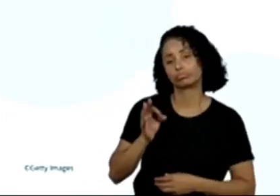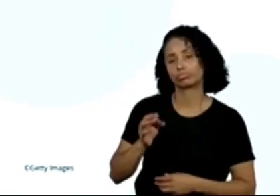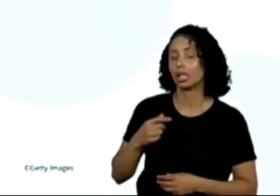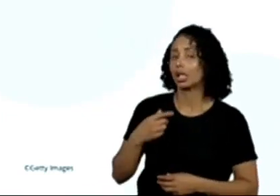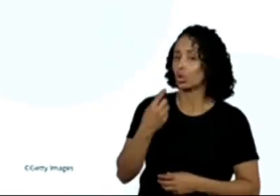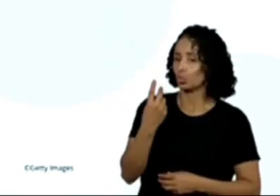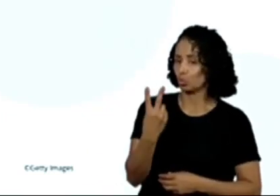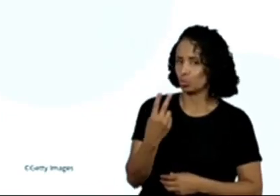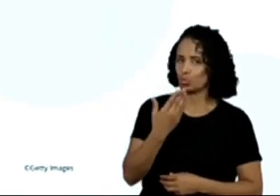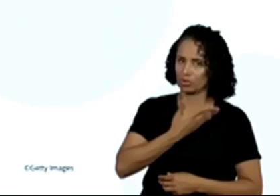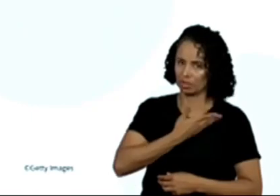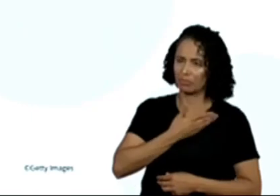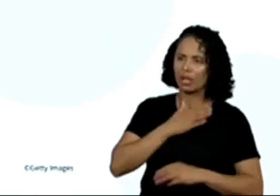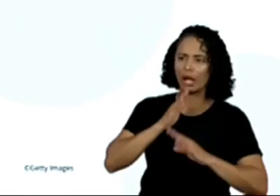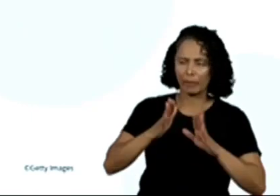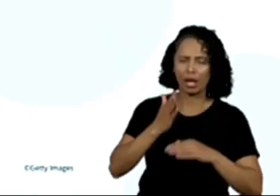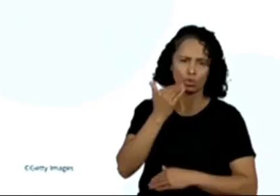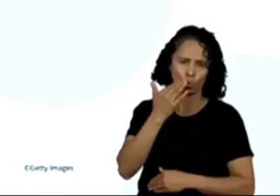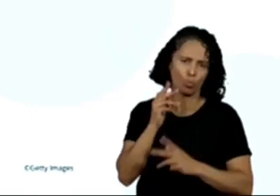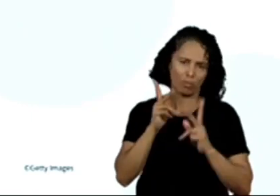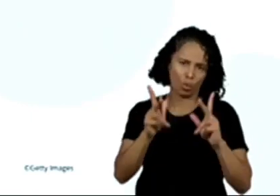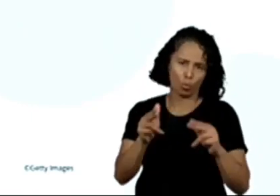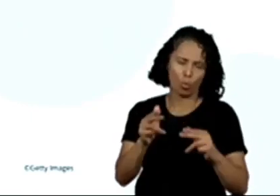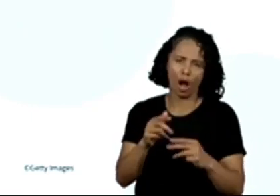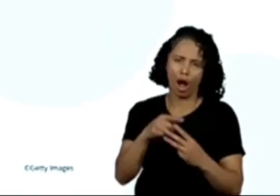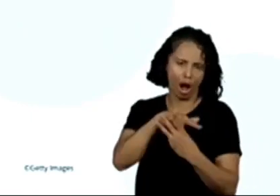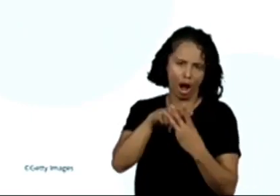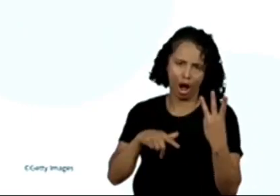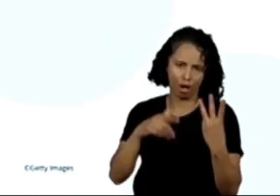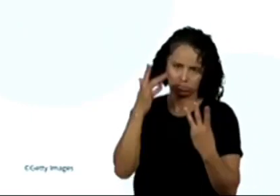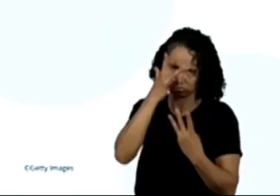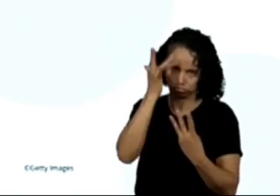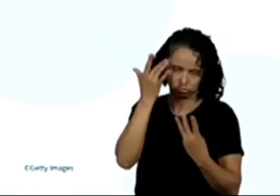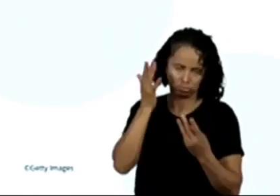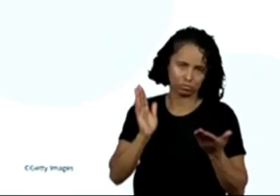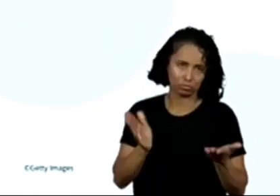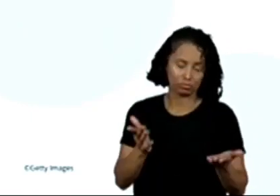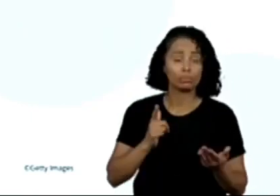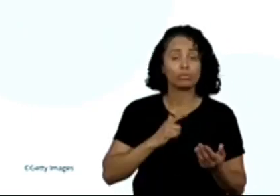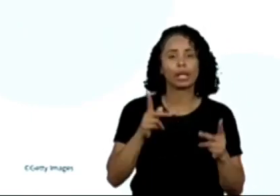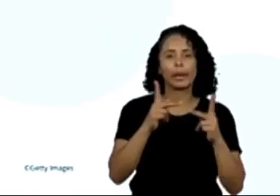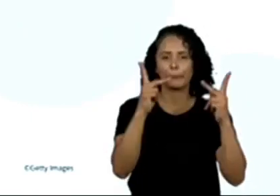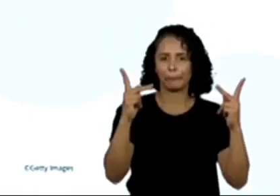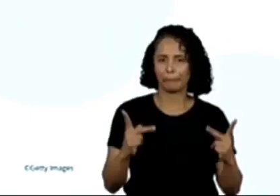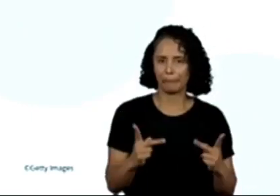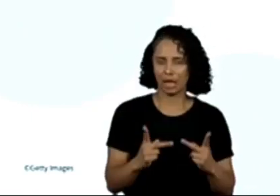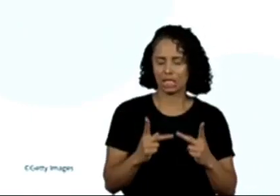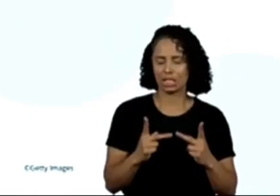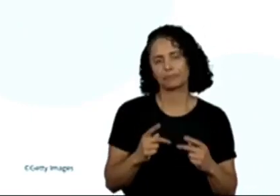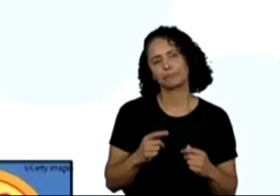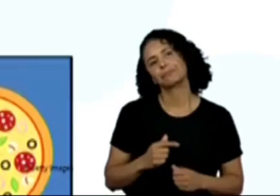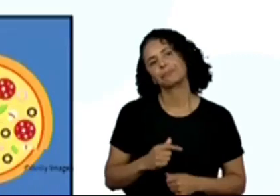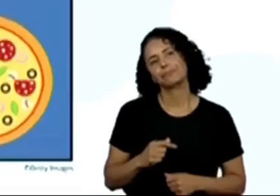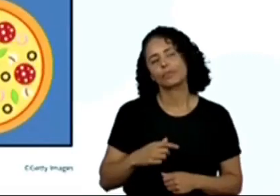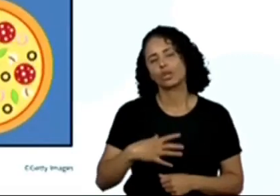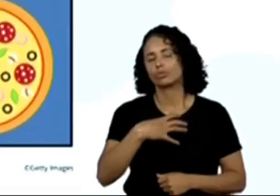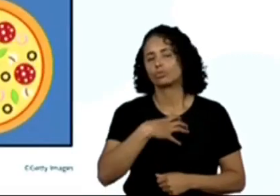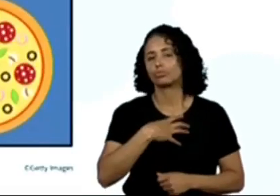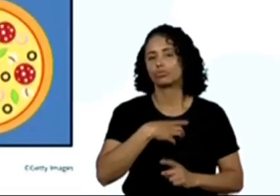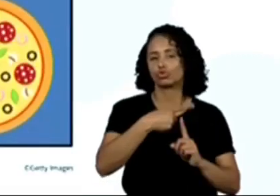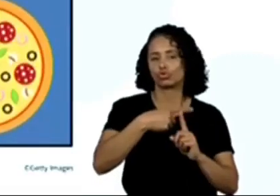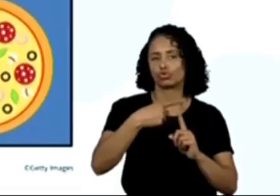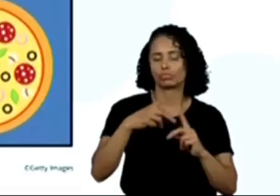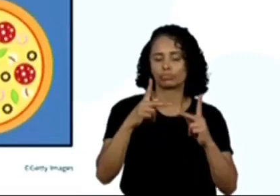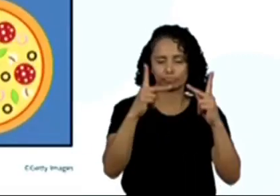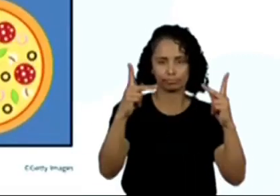vai comer. Isso aí, então, isso são aí. 3 pessoas. Ela vai ficar só olhando, não. E aí tem uma pizza, segundo tipo de pizza, e o